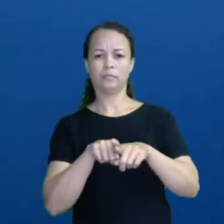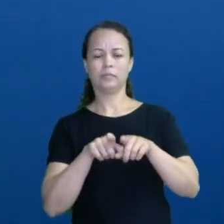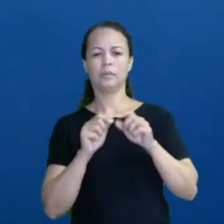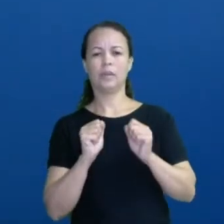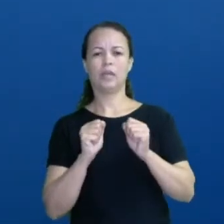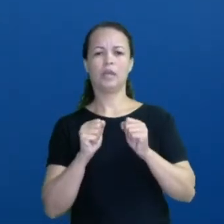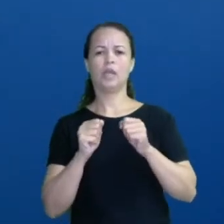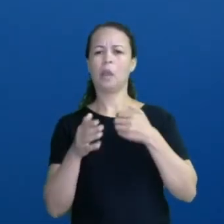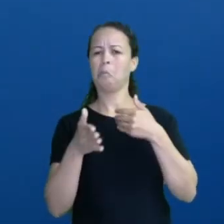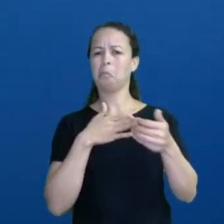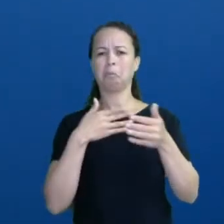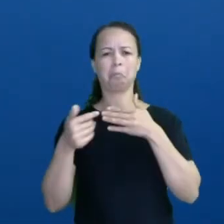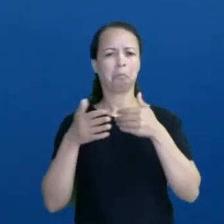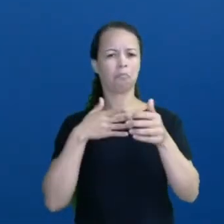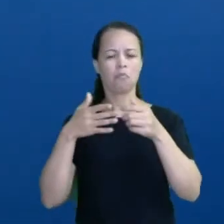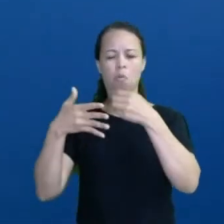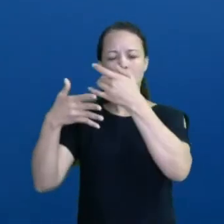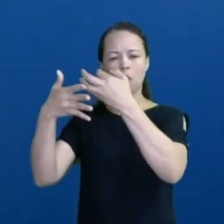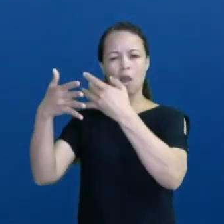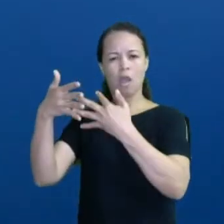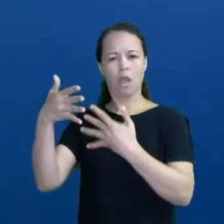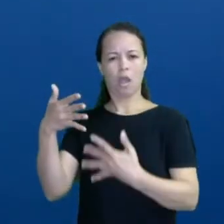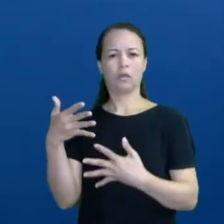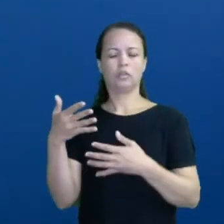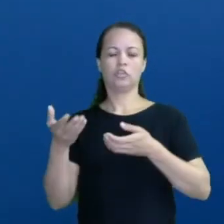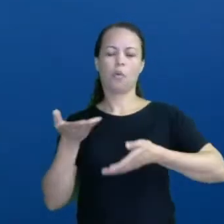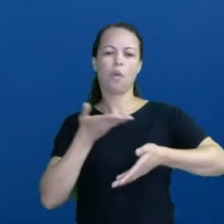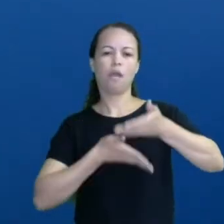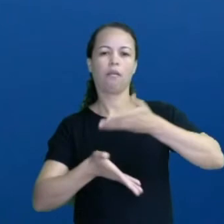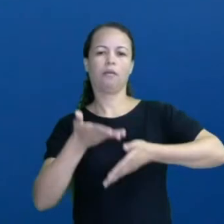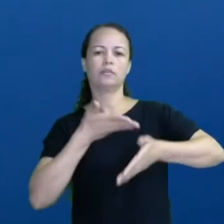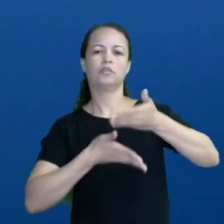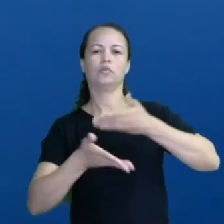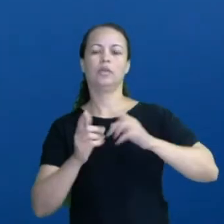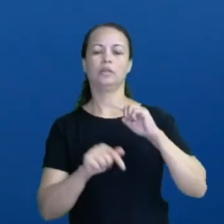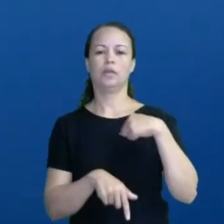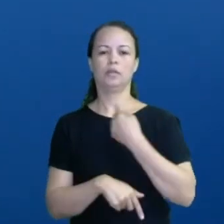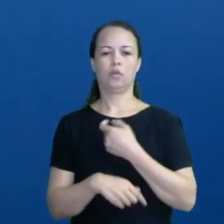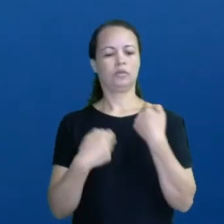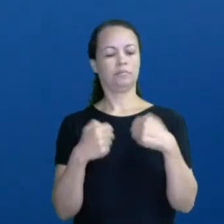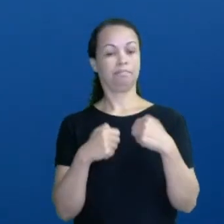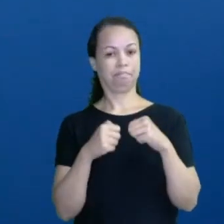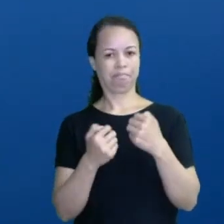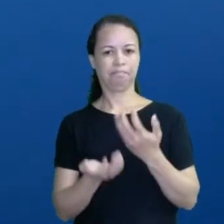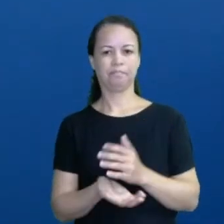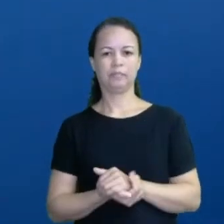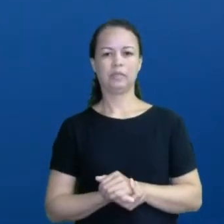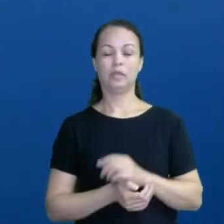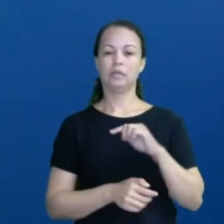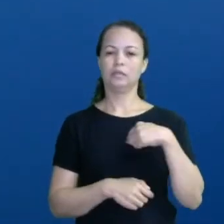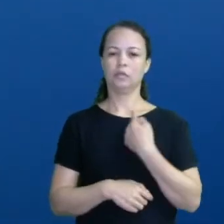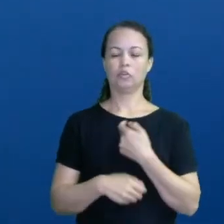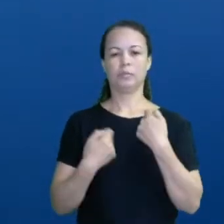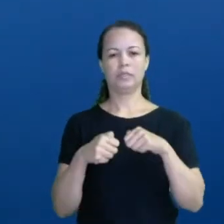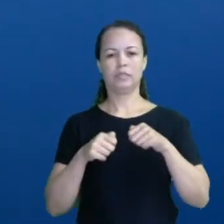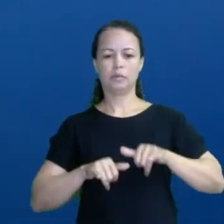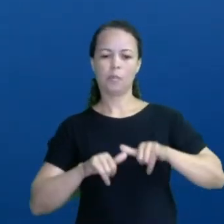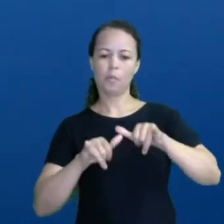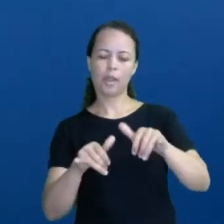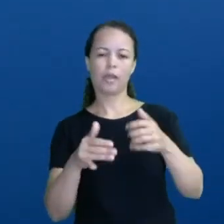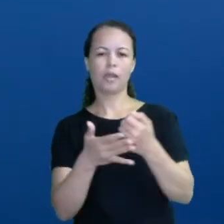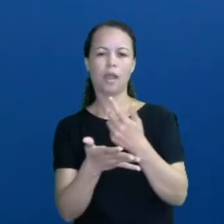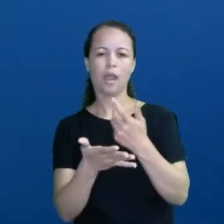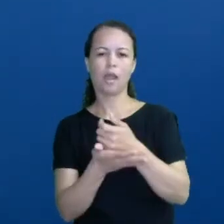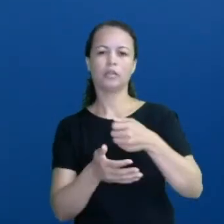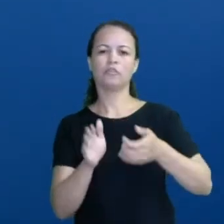de qualquer coisa, porque essas listas estão relacionadas à nossa necessidade. Se a gente precisa fazer compras, se a gente precisa